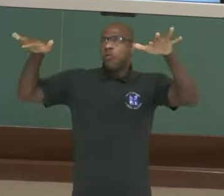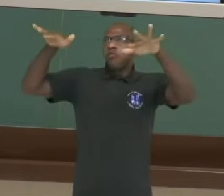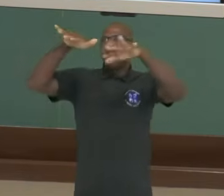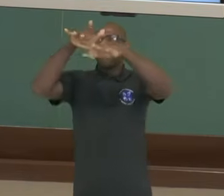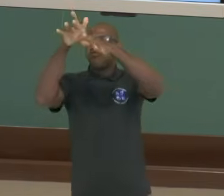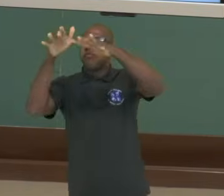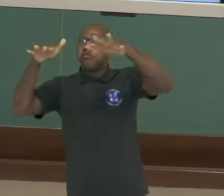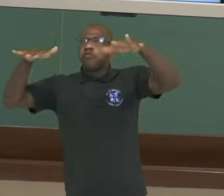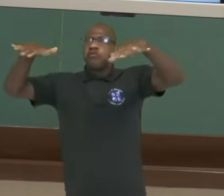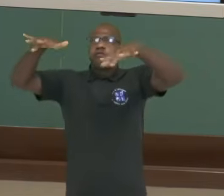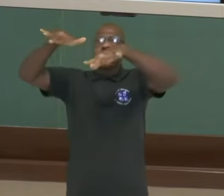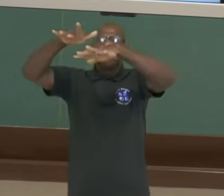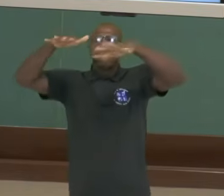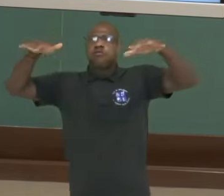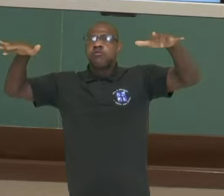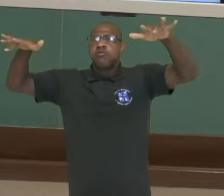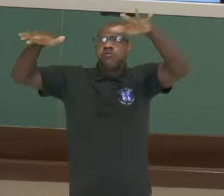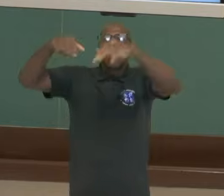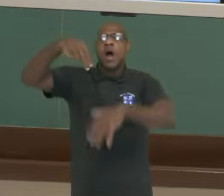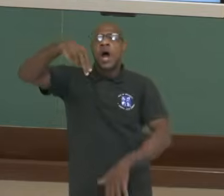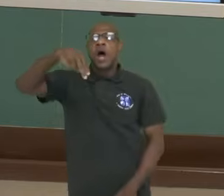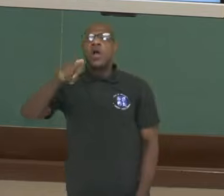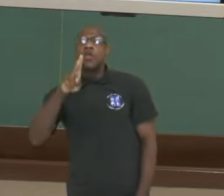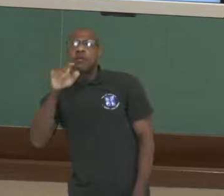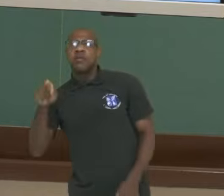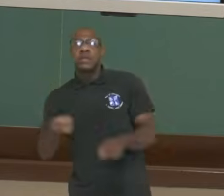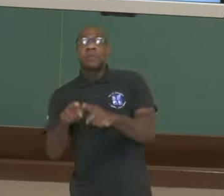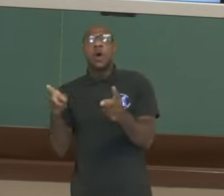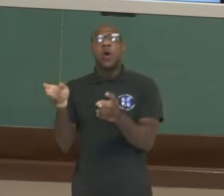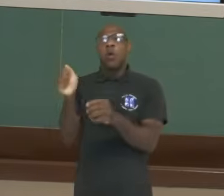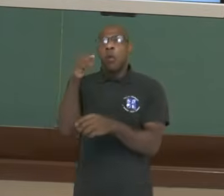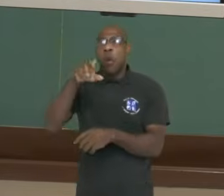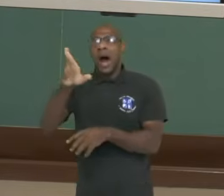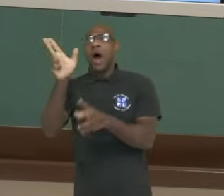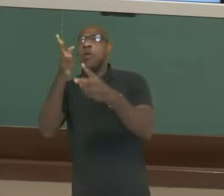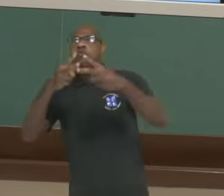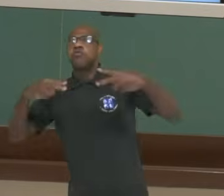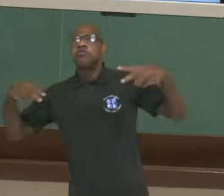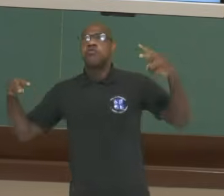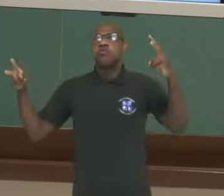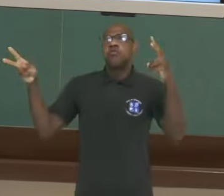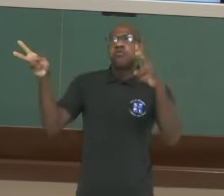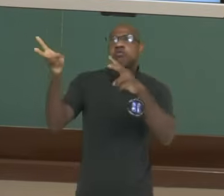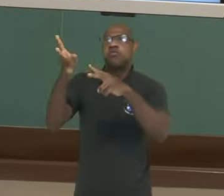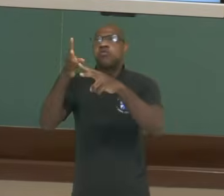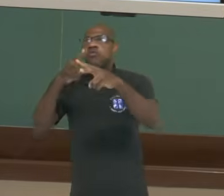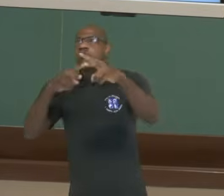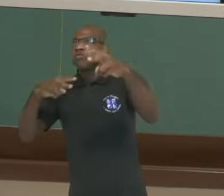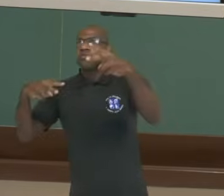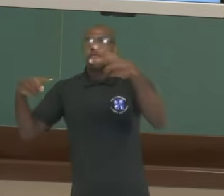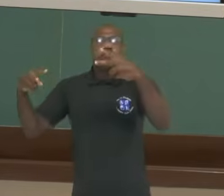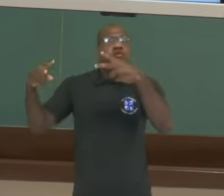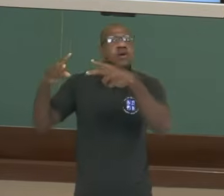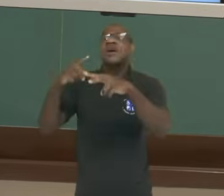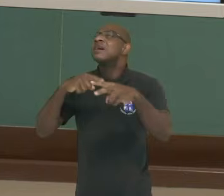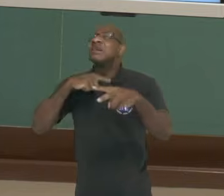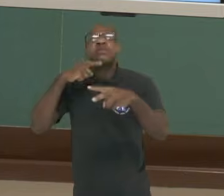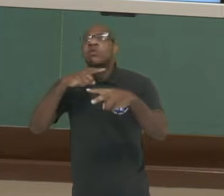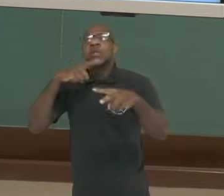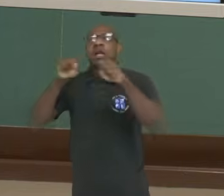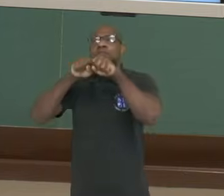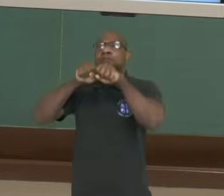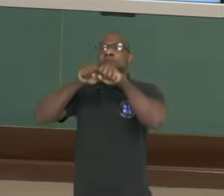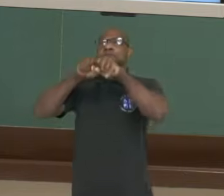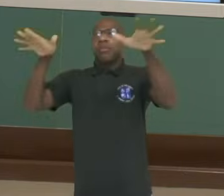Isso mesmo, e o ar que circula ali, está circundando ali as nuvens, ele não consegue isolar. Existem